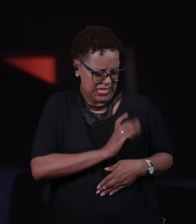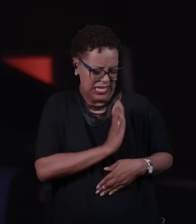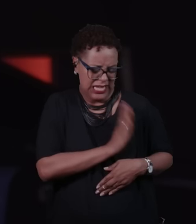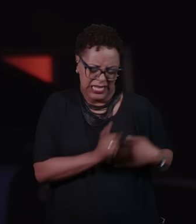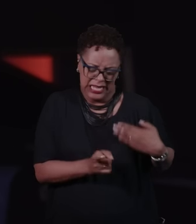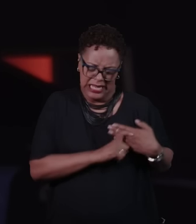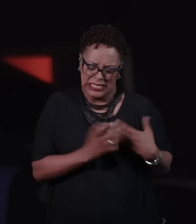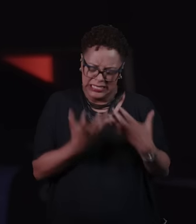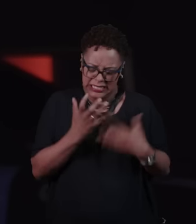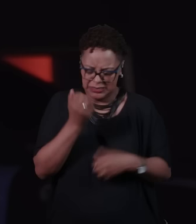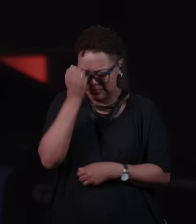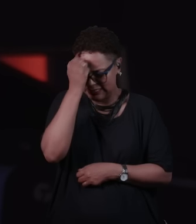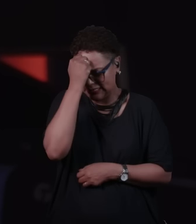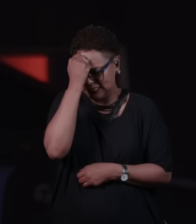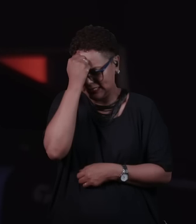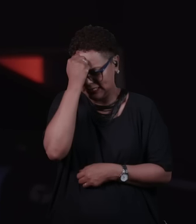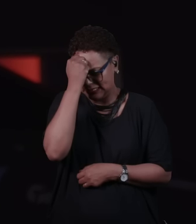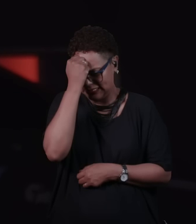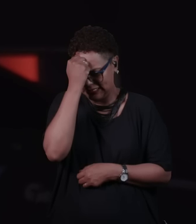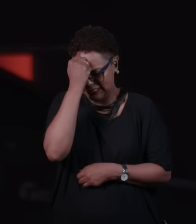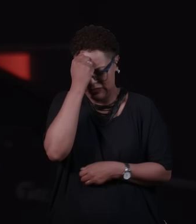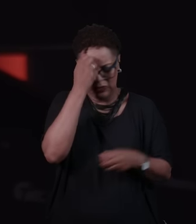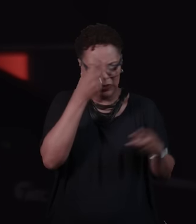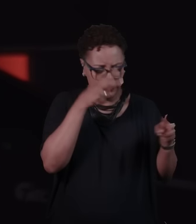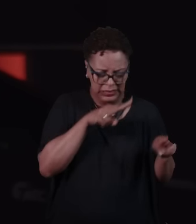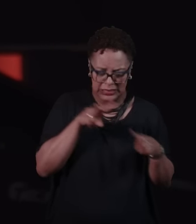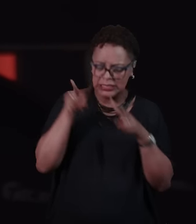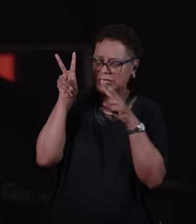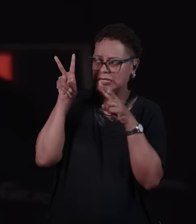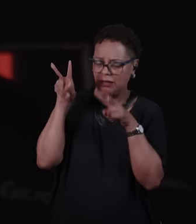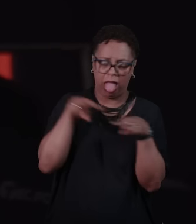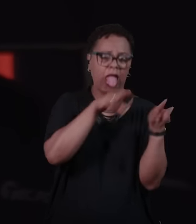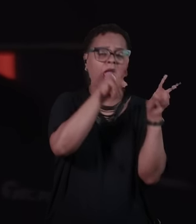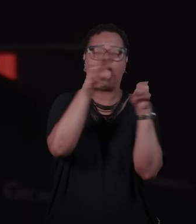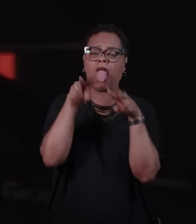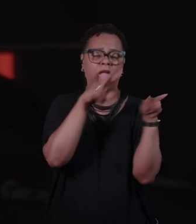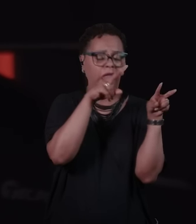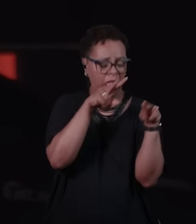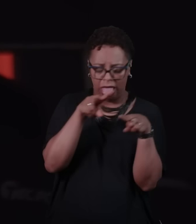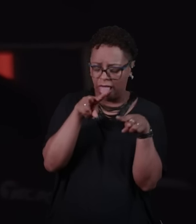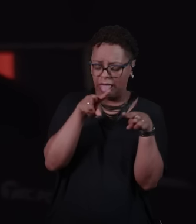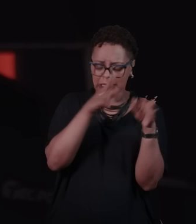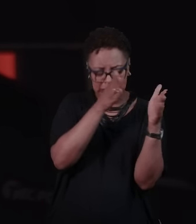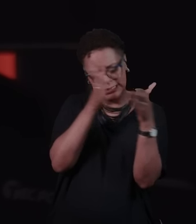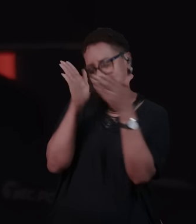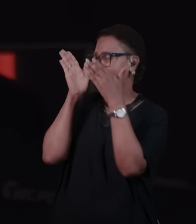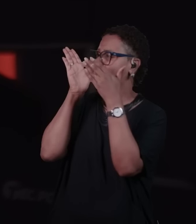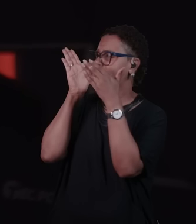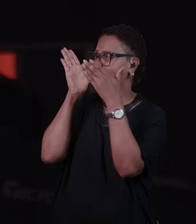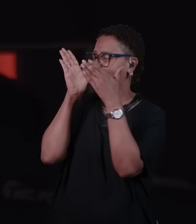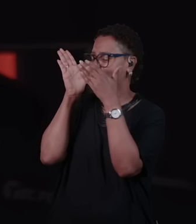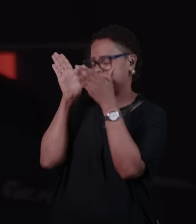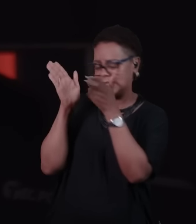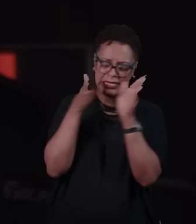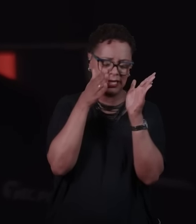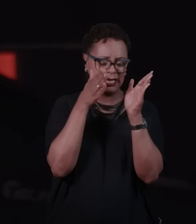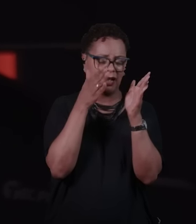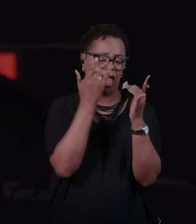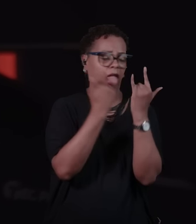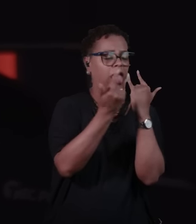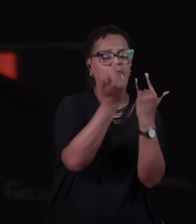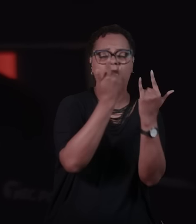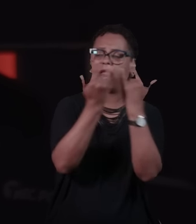Nos arrepender, ó Deus, quando deixamos de olhar para Ti. E começamos a acreditar em outras narrativas.